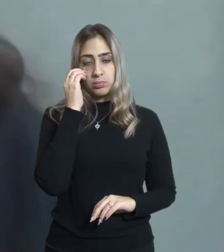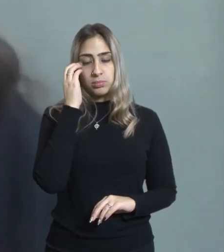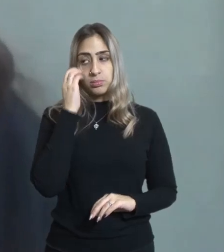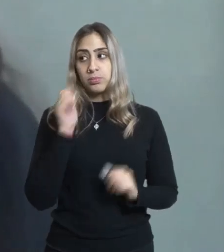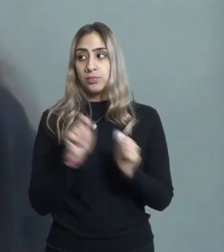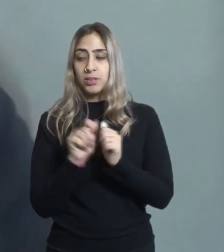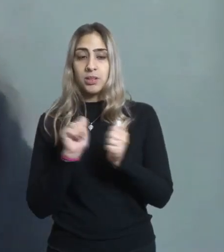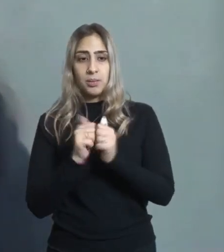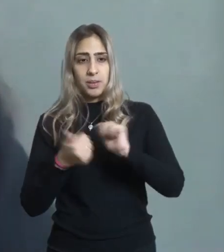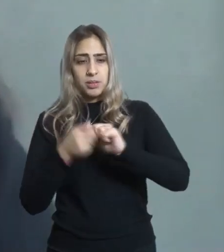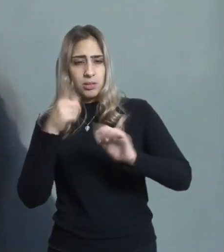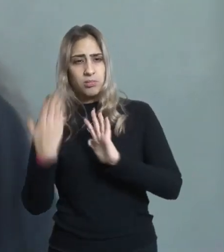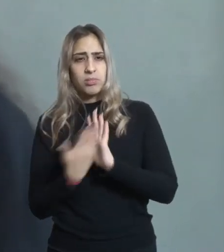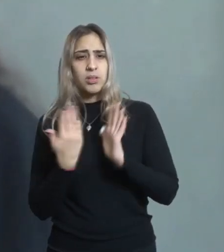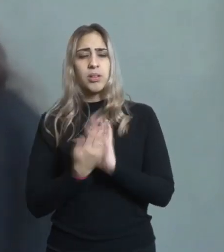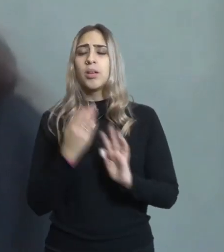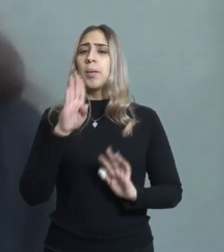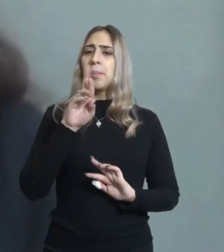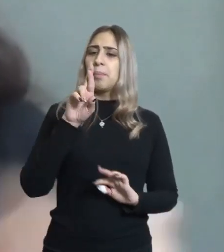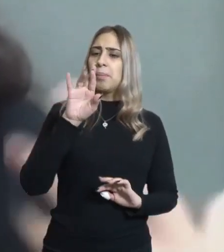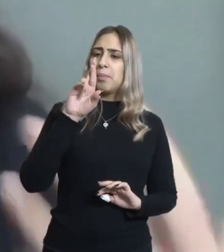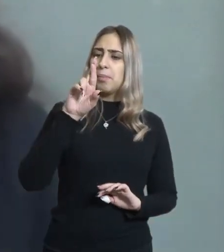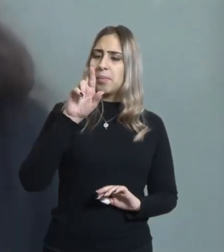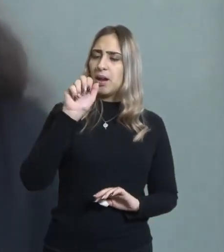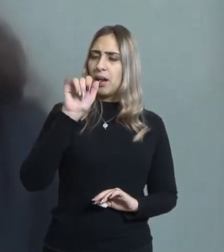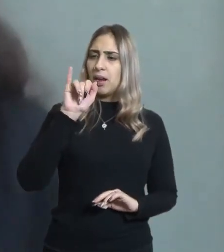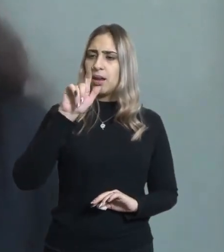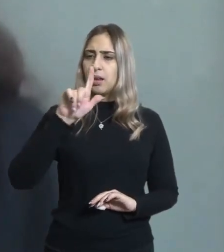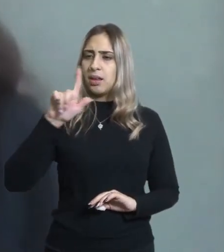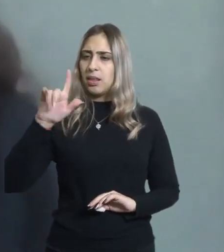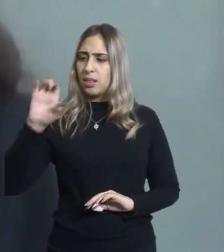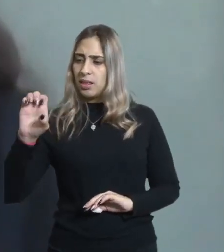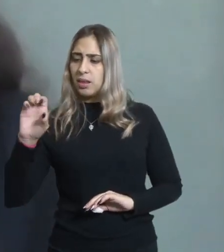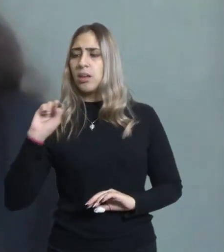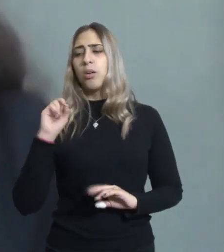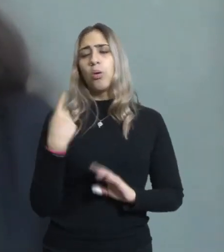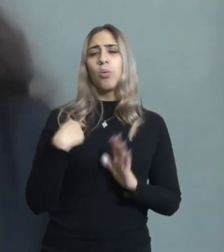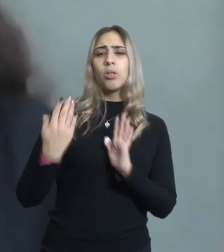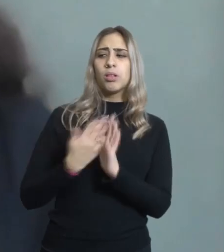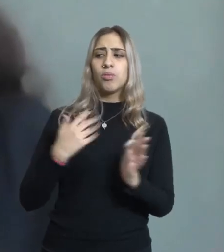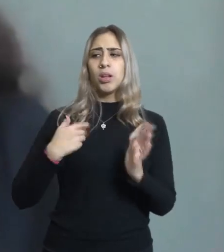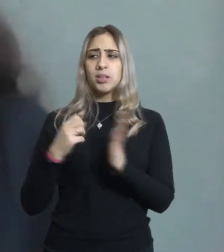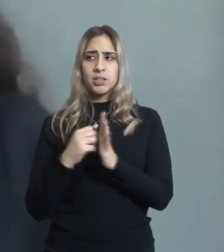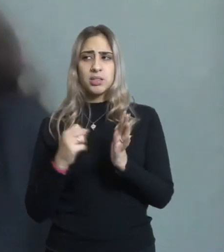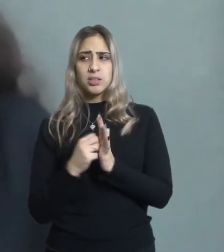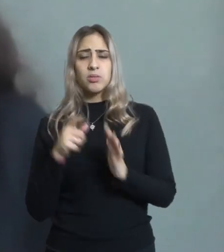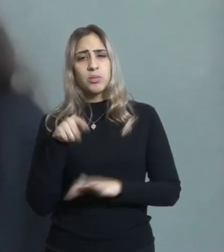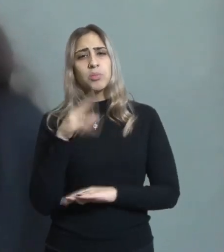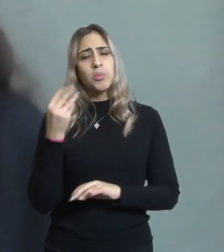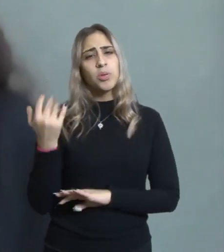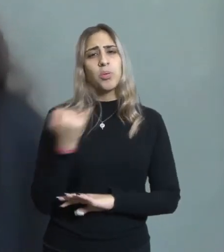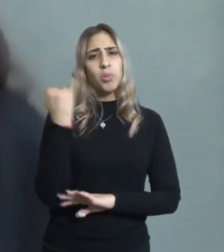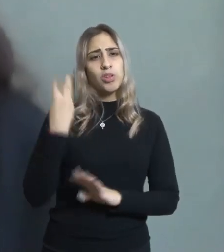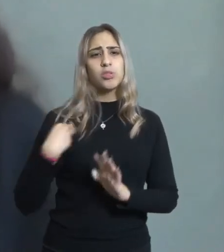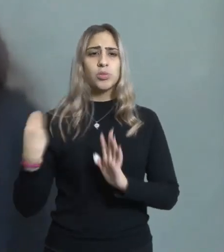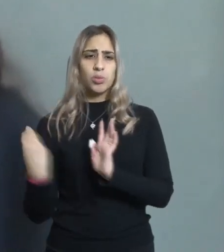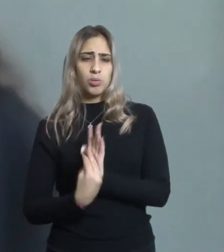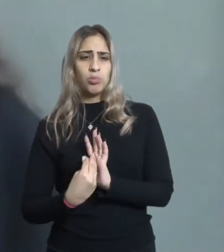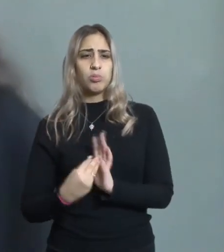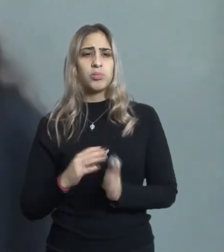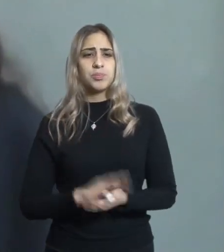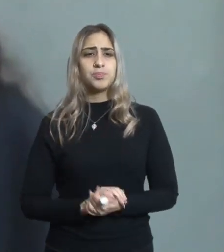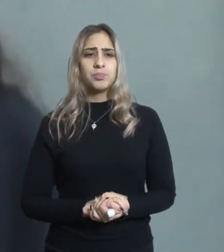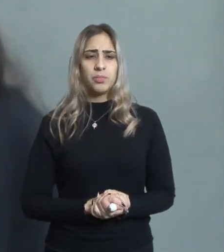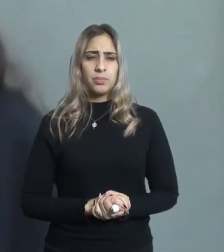desses livros, seja em braille, seja um livro acessível. Então, isso é importante colocar, e está no final